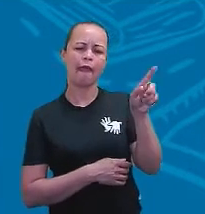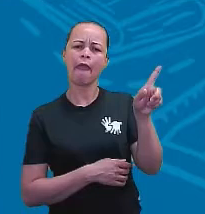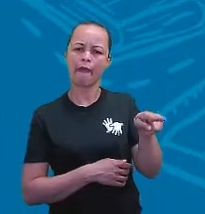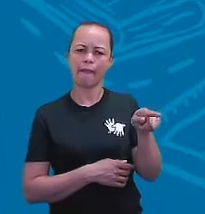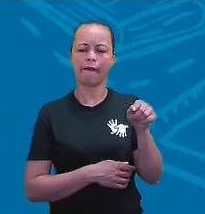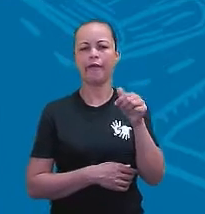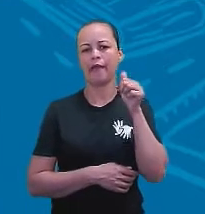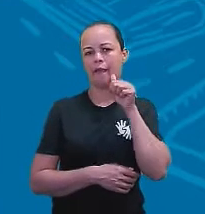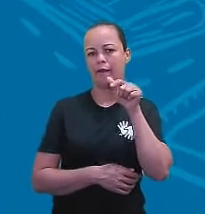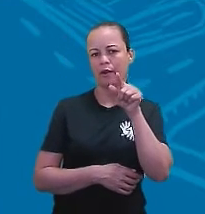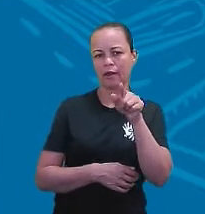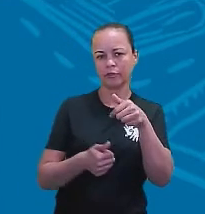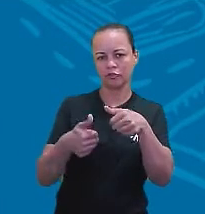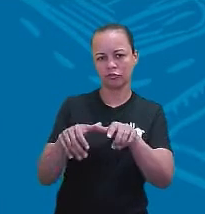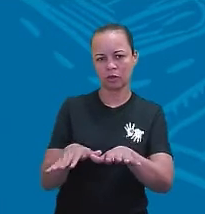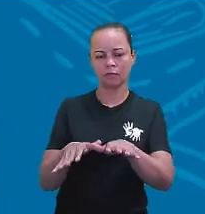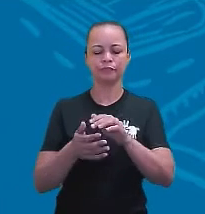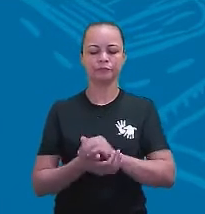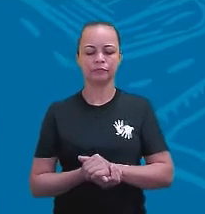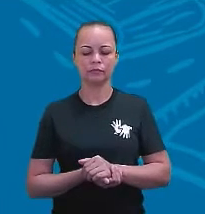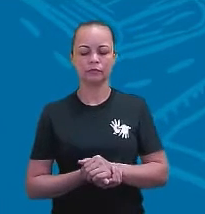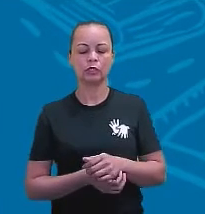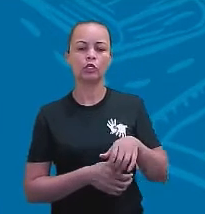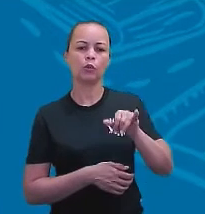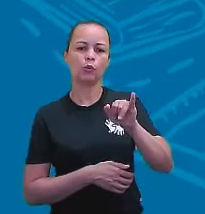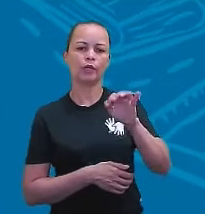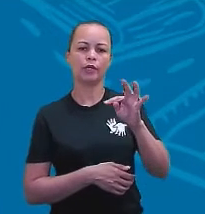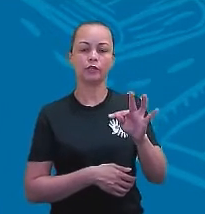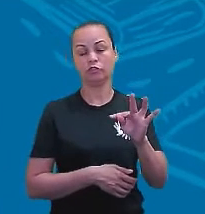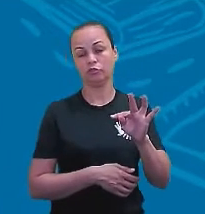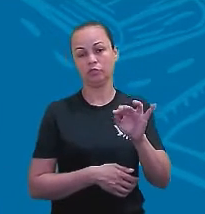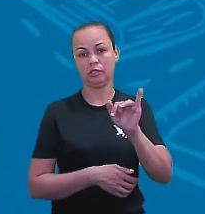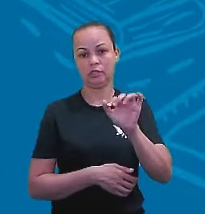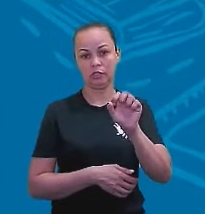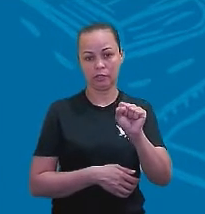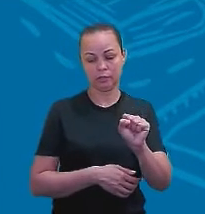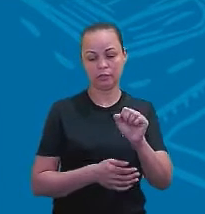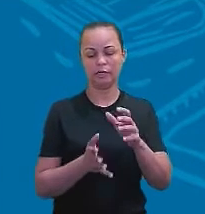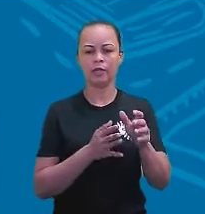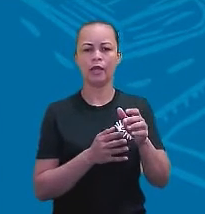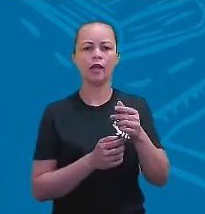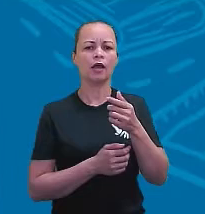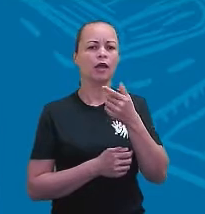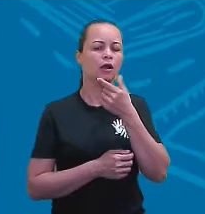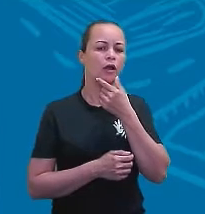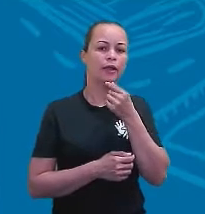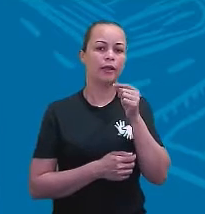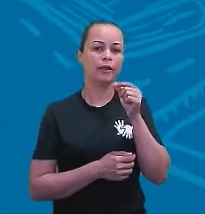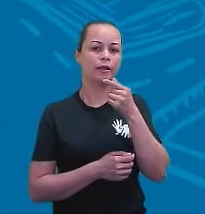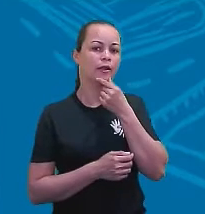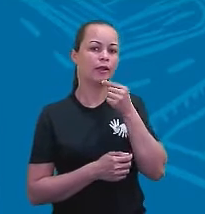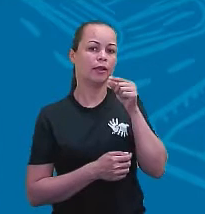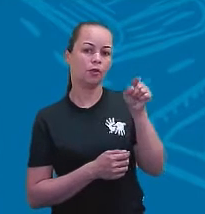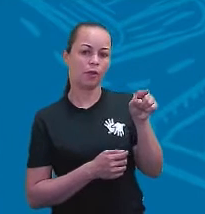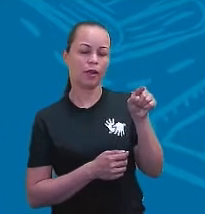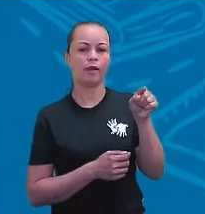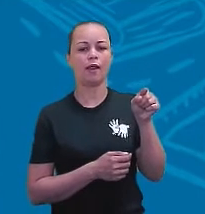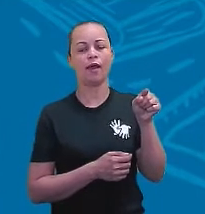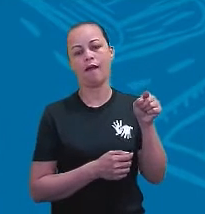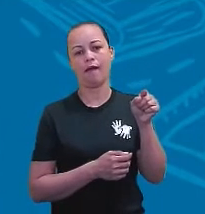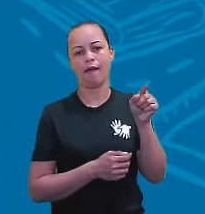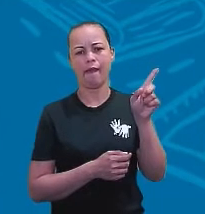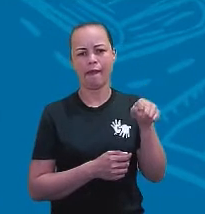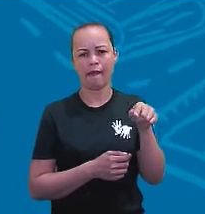is, ela é ou ela está. E o it pode ser ele ou ela é, ou ele ou ela está. Então,